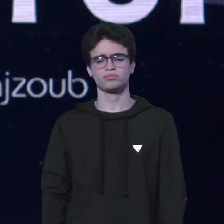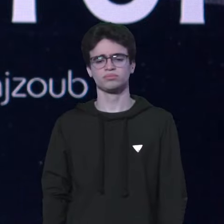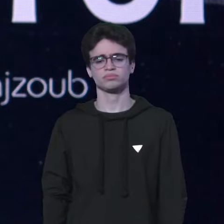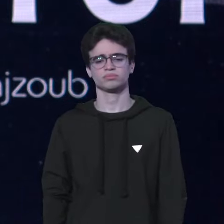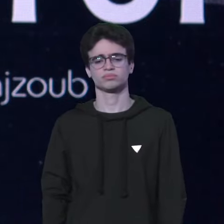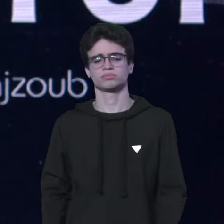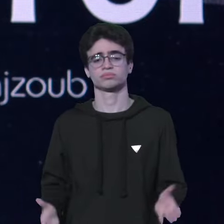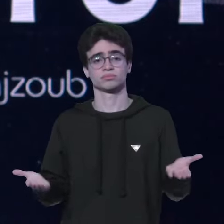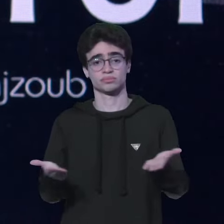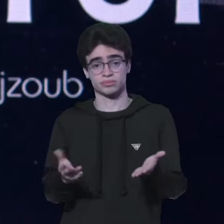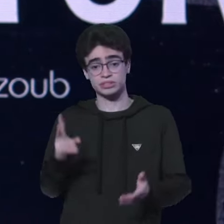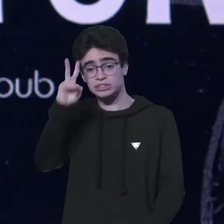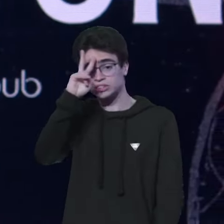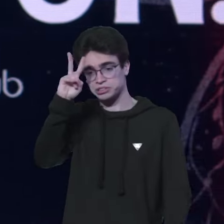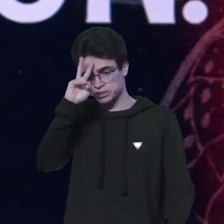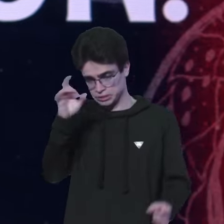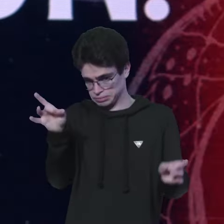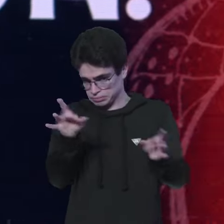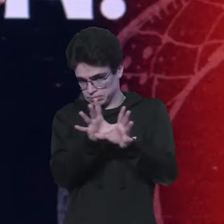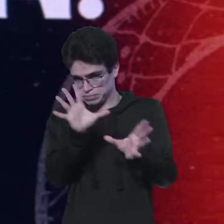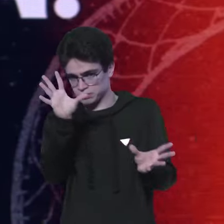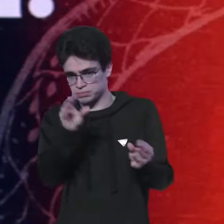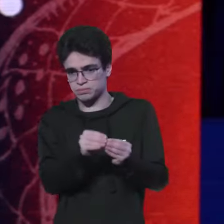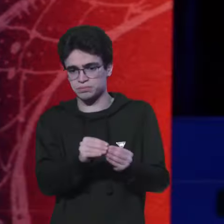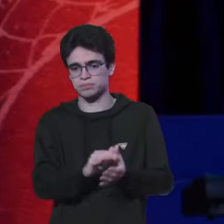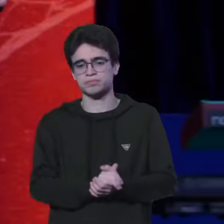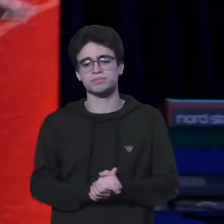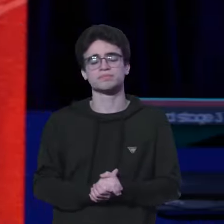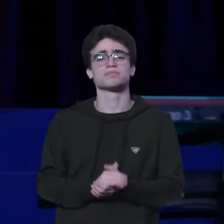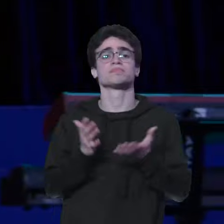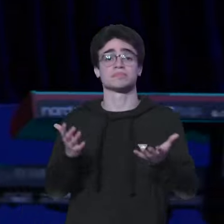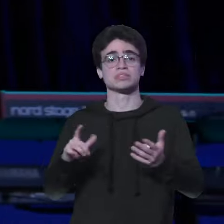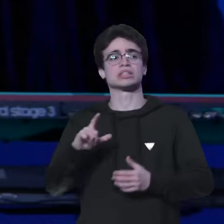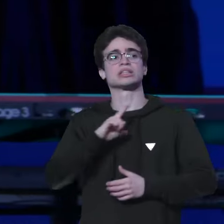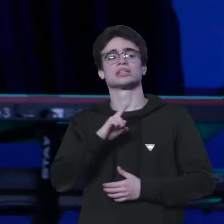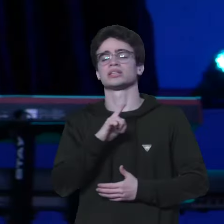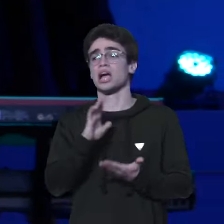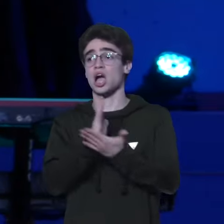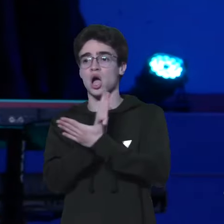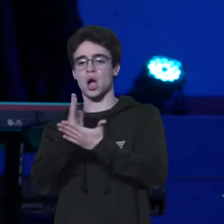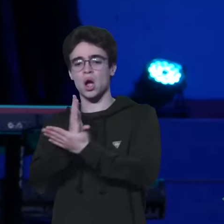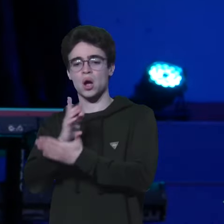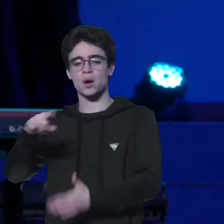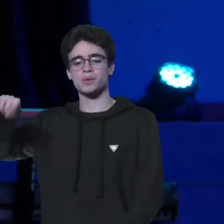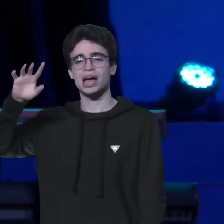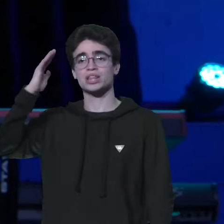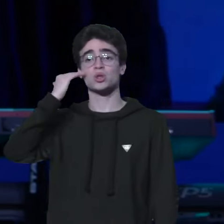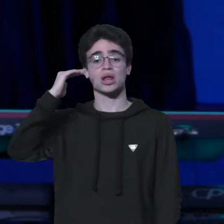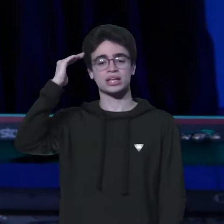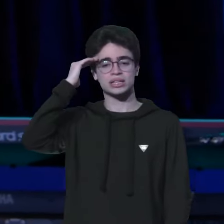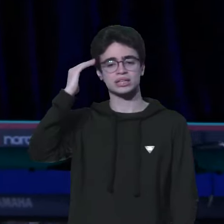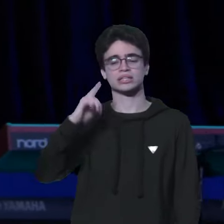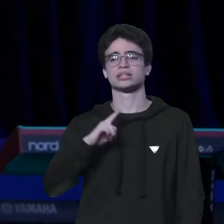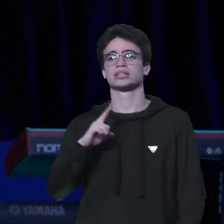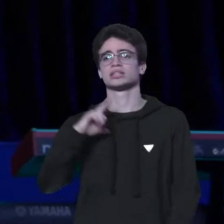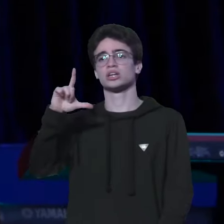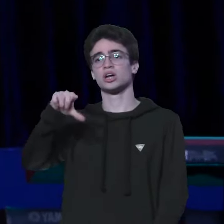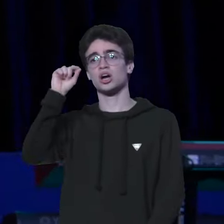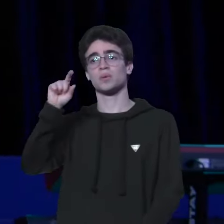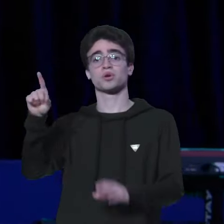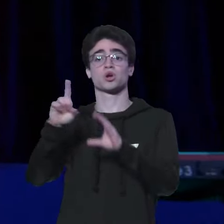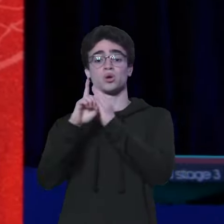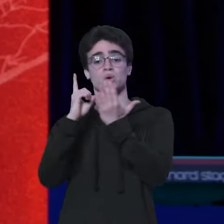Vou terminar com uma história, eu achei muito interessante. Tiveram alguns adolescentes aqui do nosso ministério que decidiram fazer um culto de Páscoa